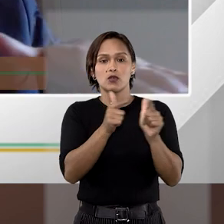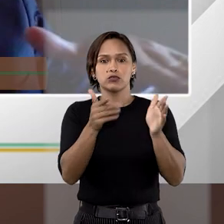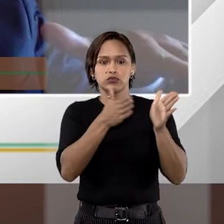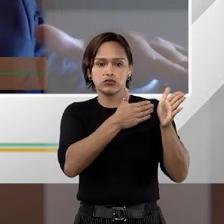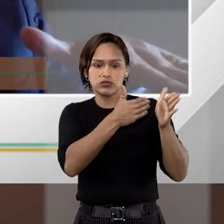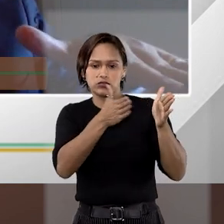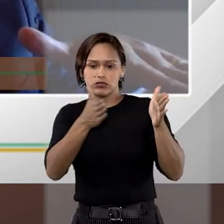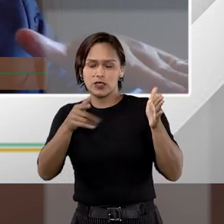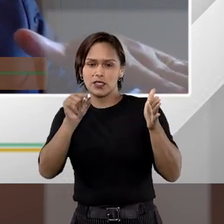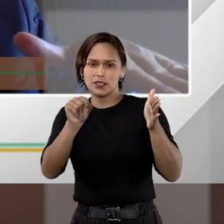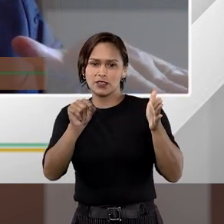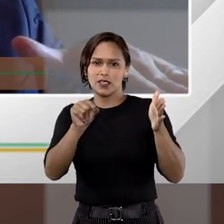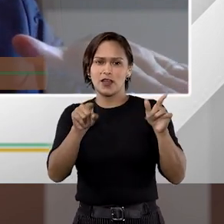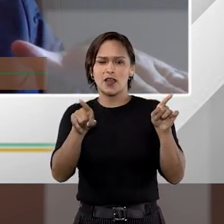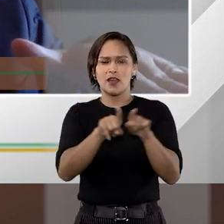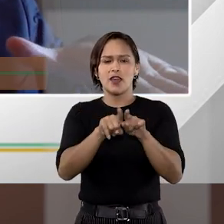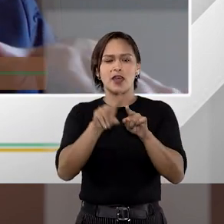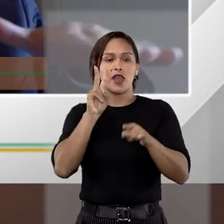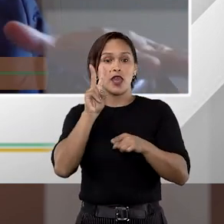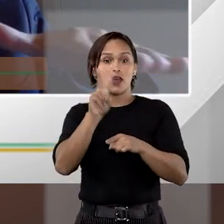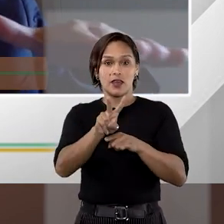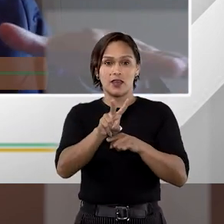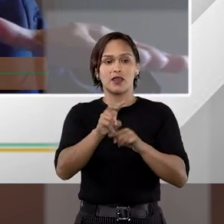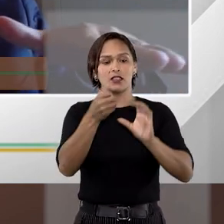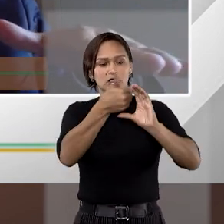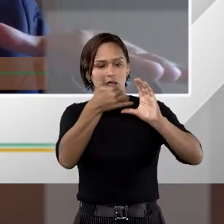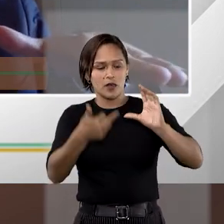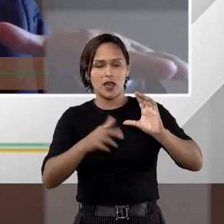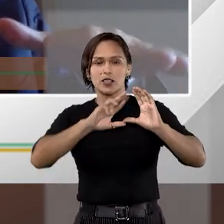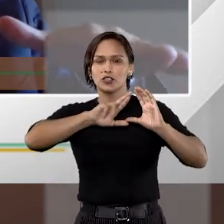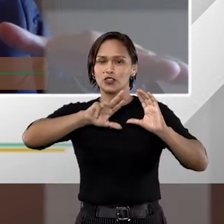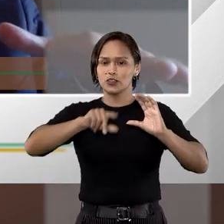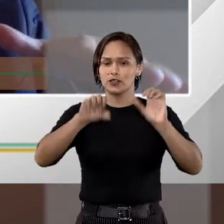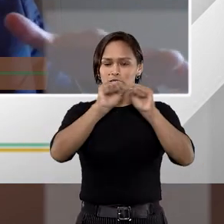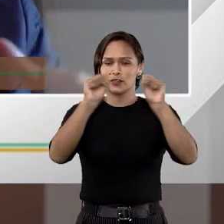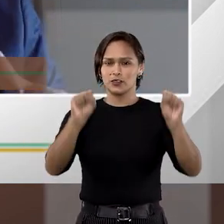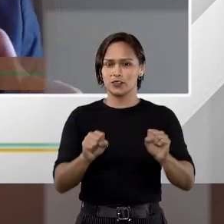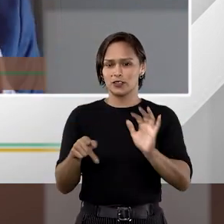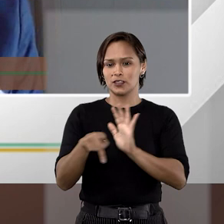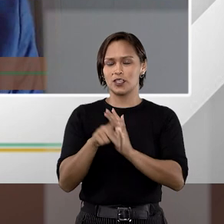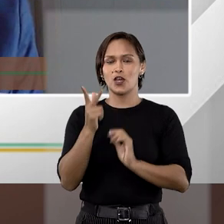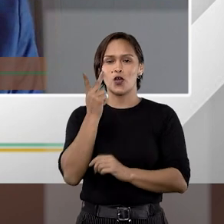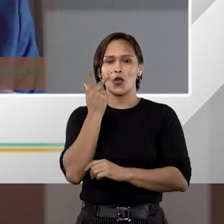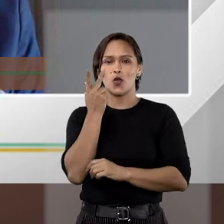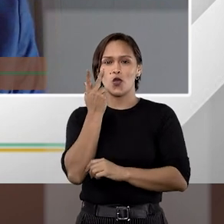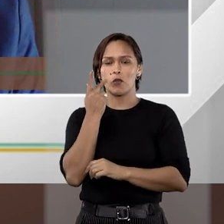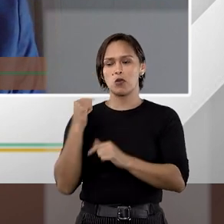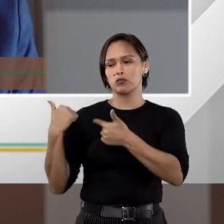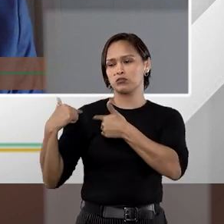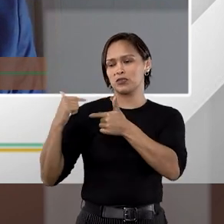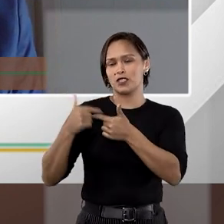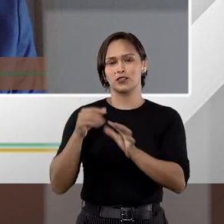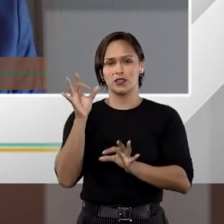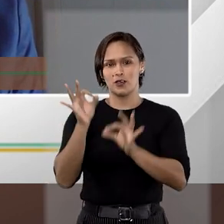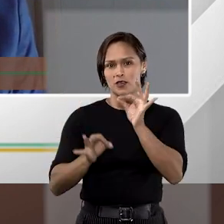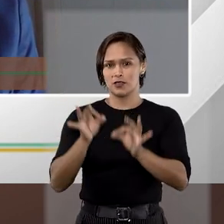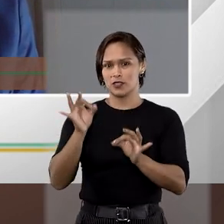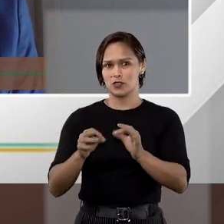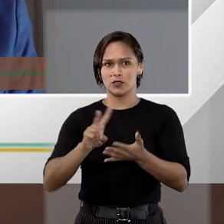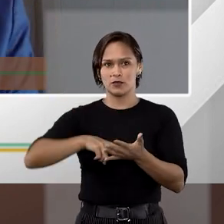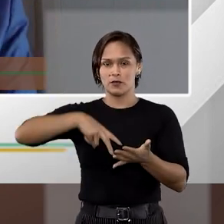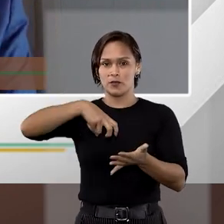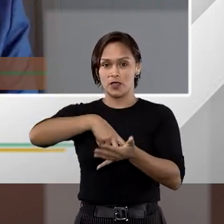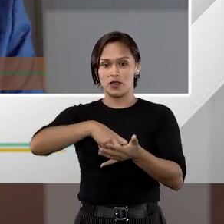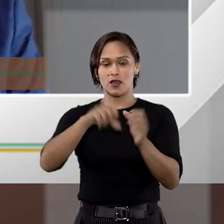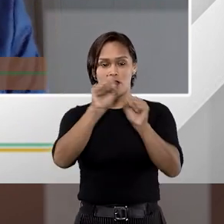muito horizontal ele é é essa é uma das diferenças do sistema comum tradicional da Justiça